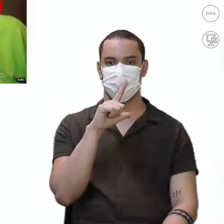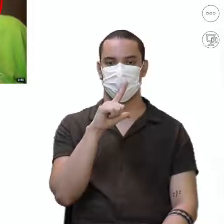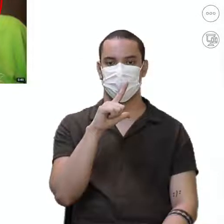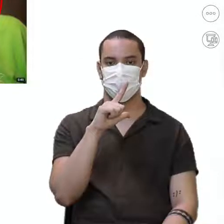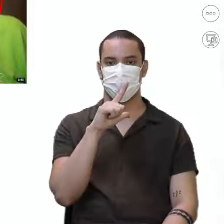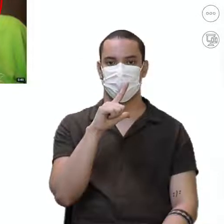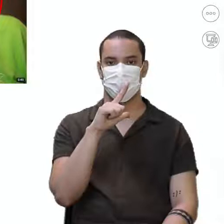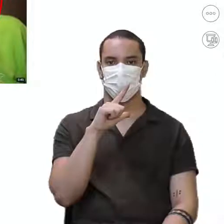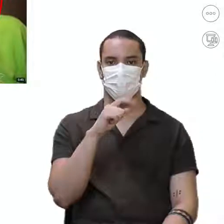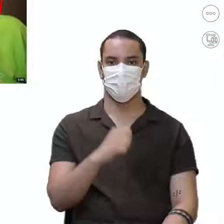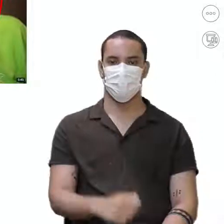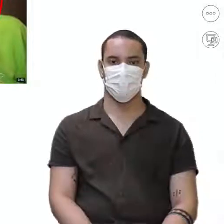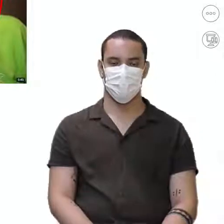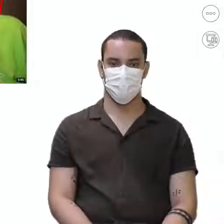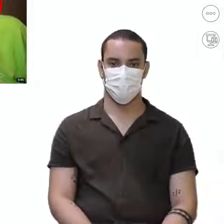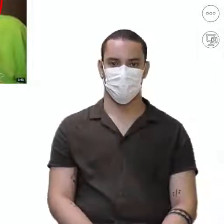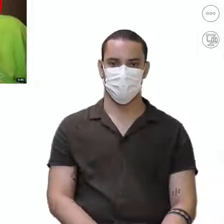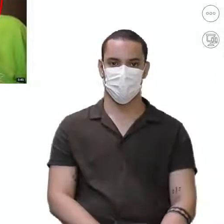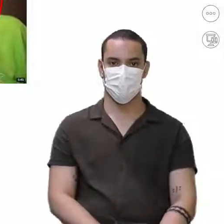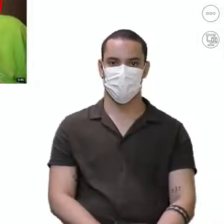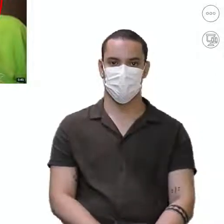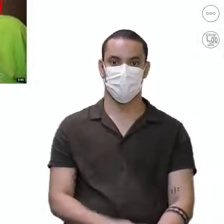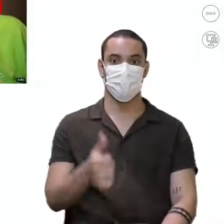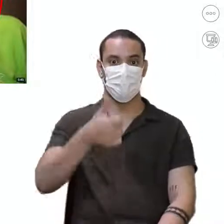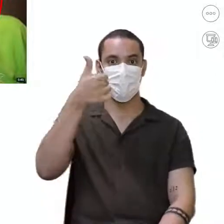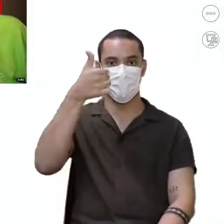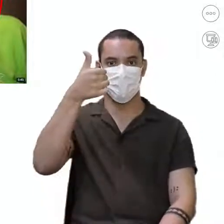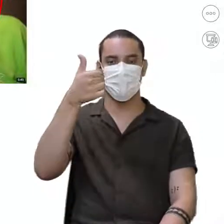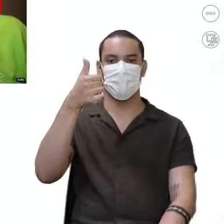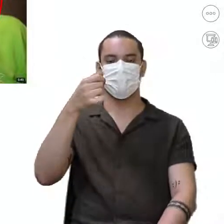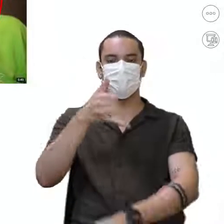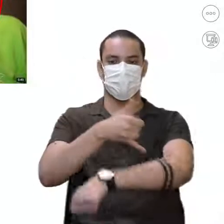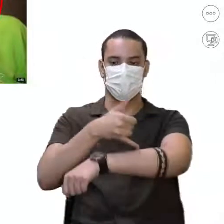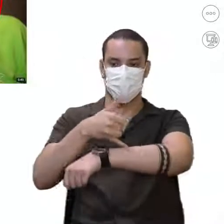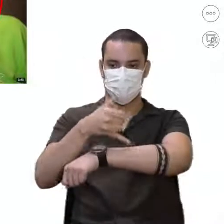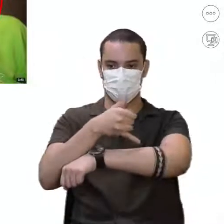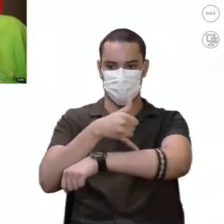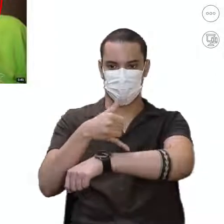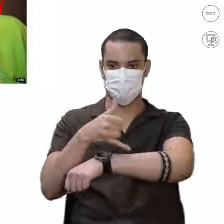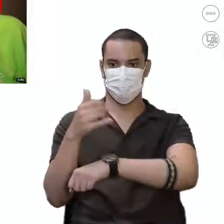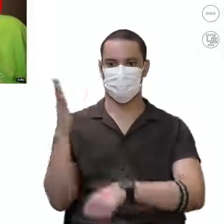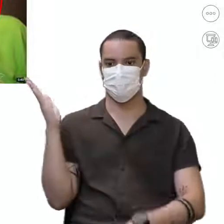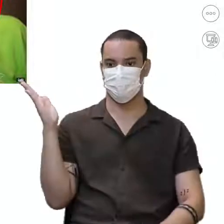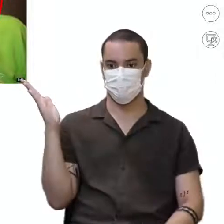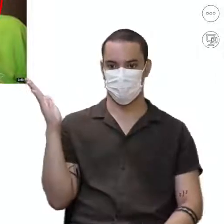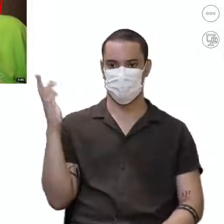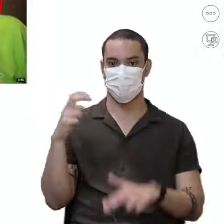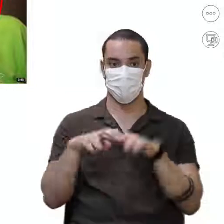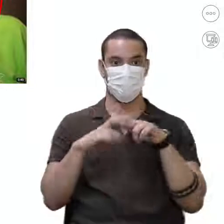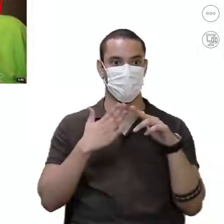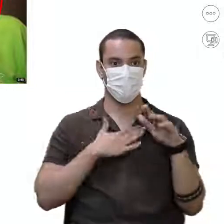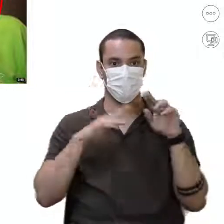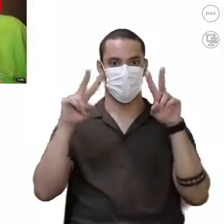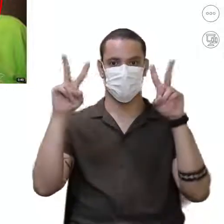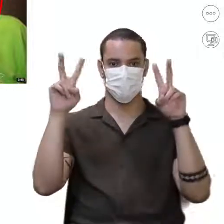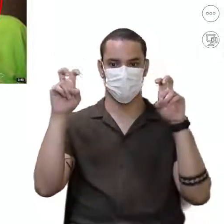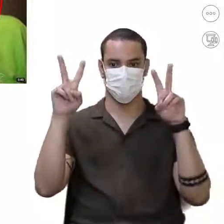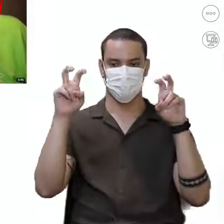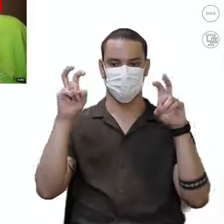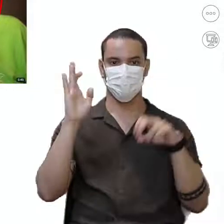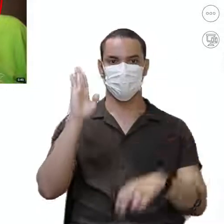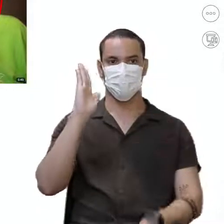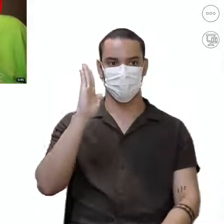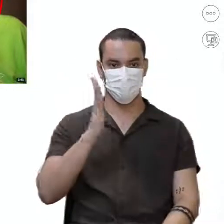receber their first tattoo, a primeira tatuagem. Então, aqui no meu título, eu